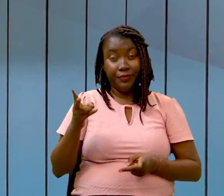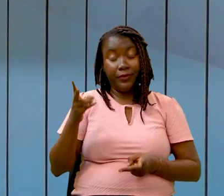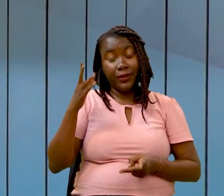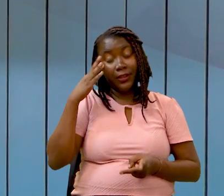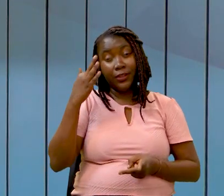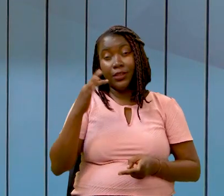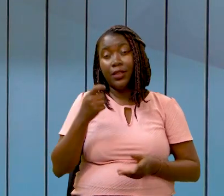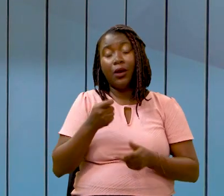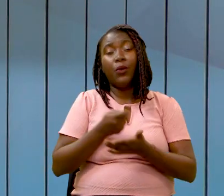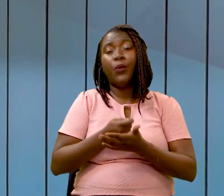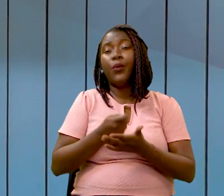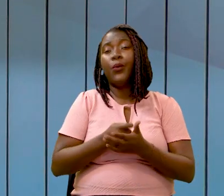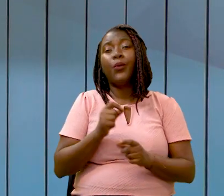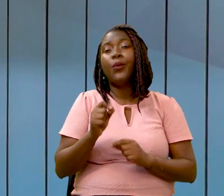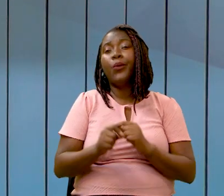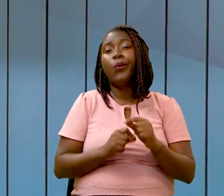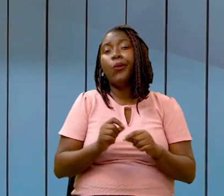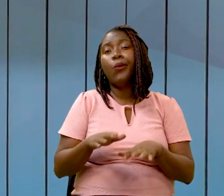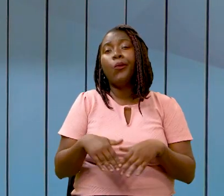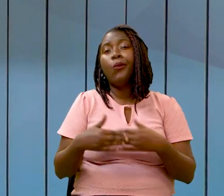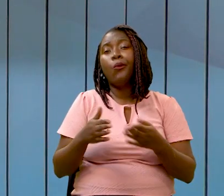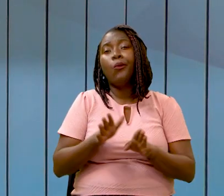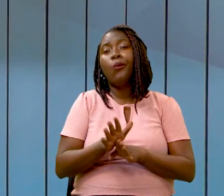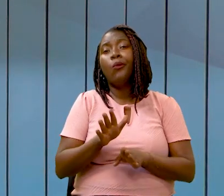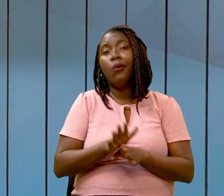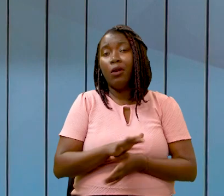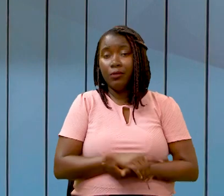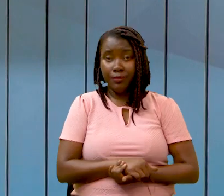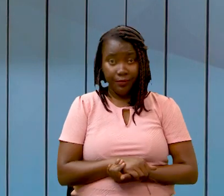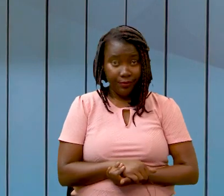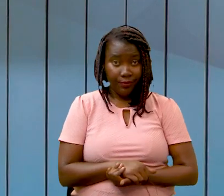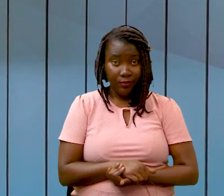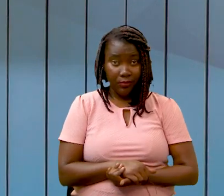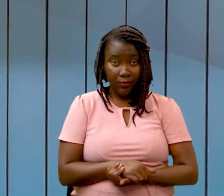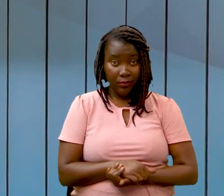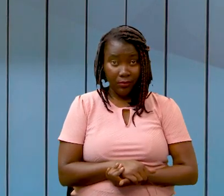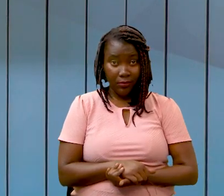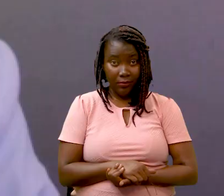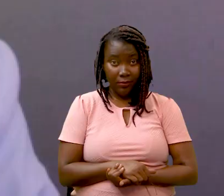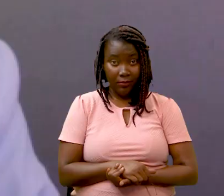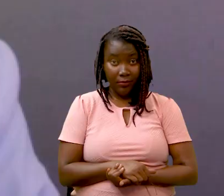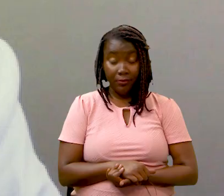da enxaqueca, o que deve fazer? Quais seriam aí as orientações?